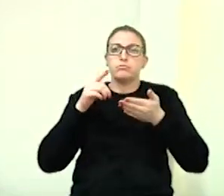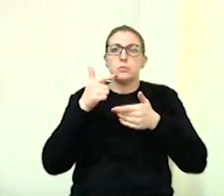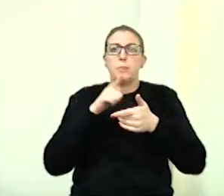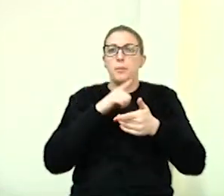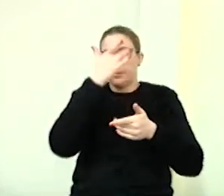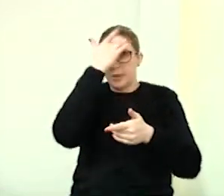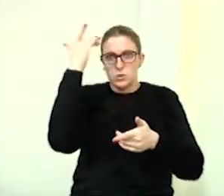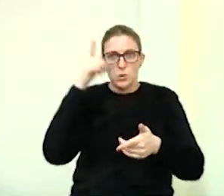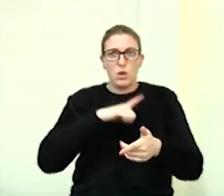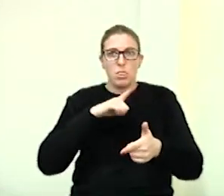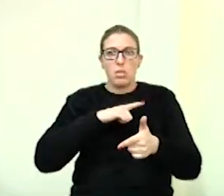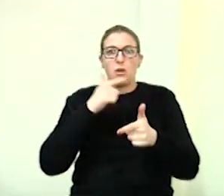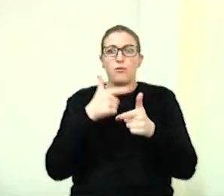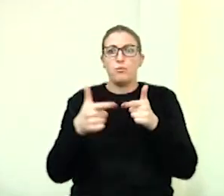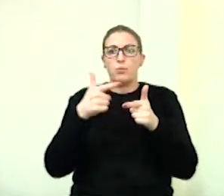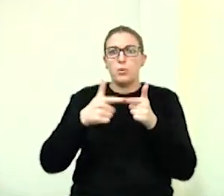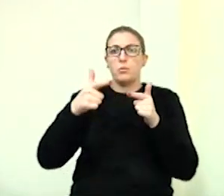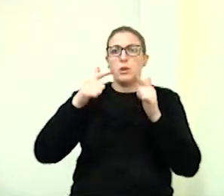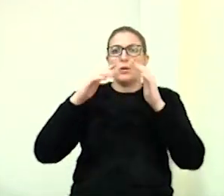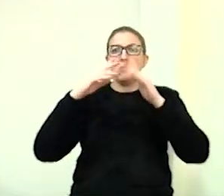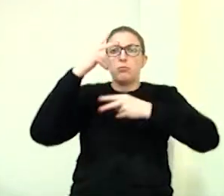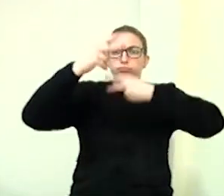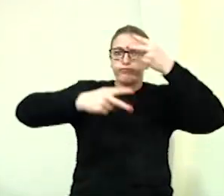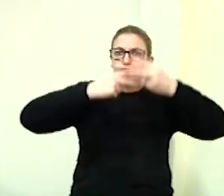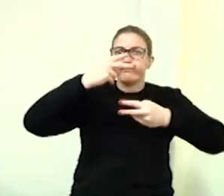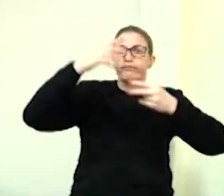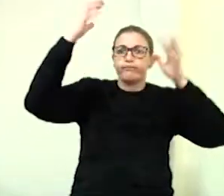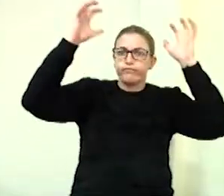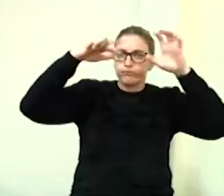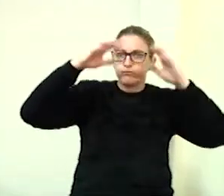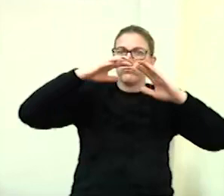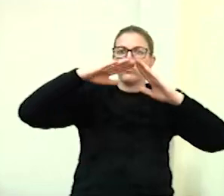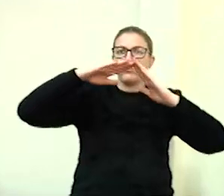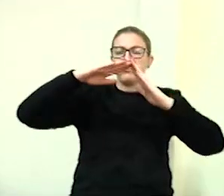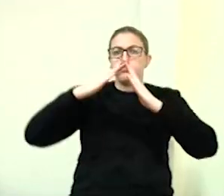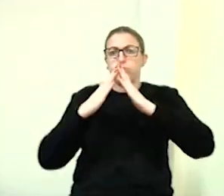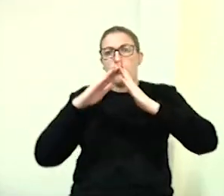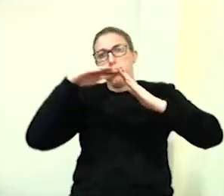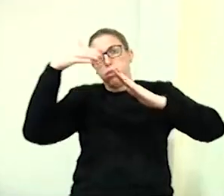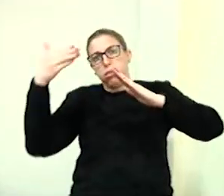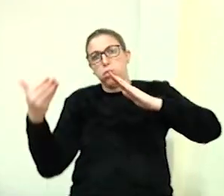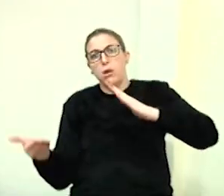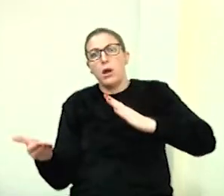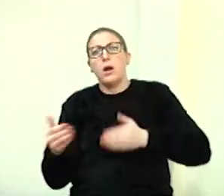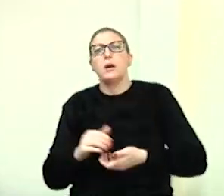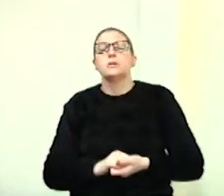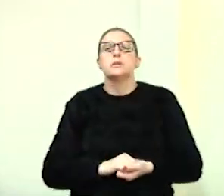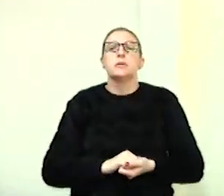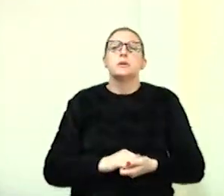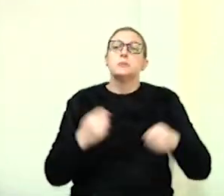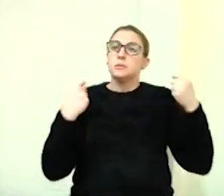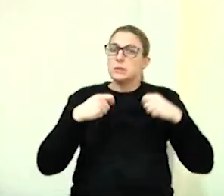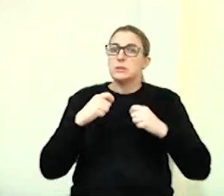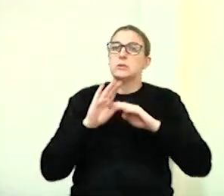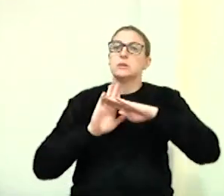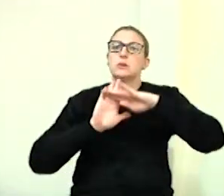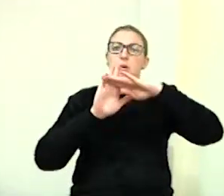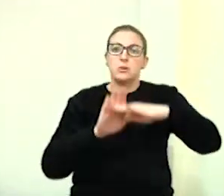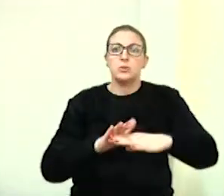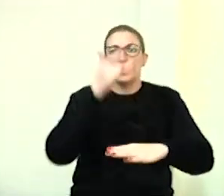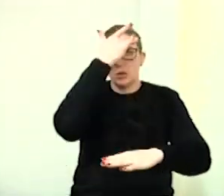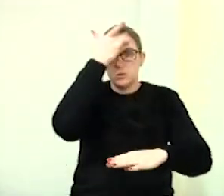nem ter secretaria. Então, gente tem sim que, não só no discurso, que a gente tem que atender essas pessoas,